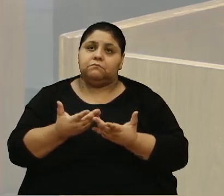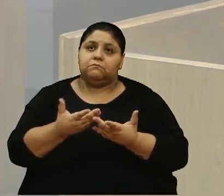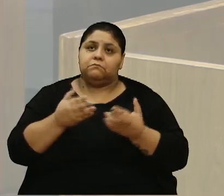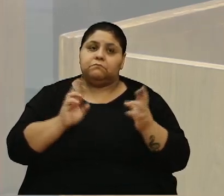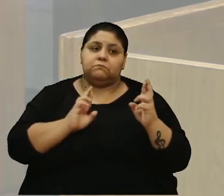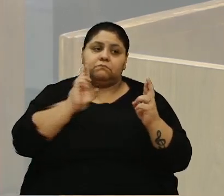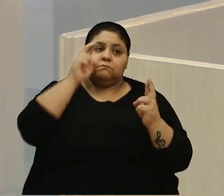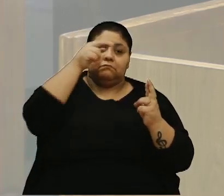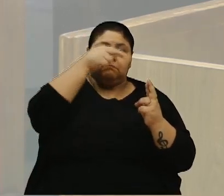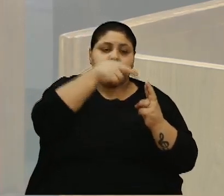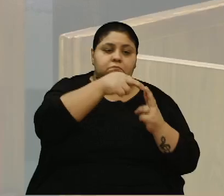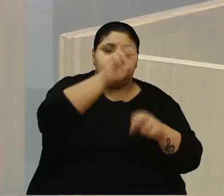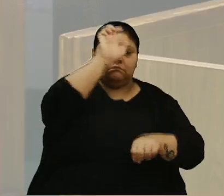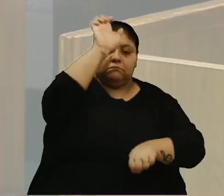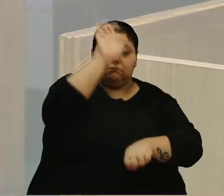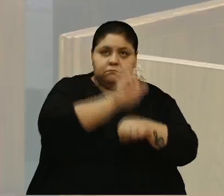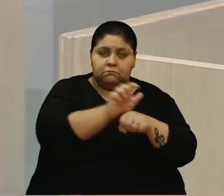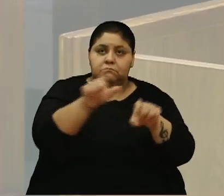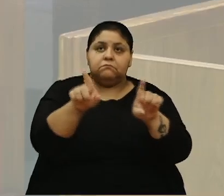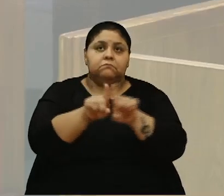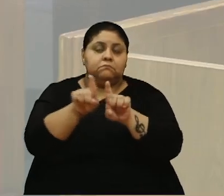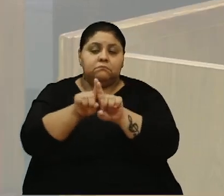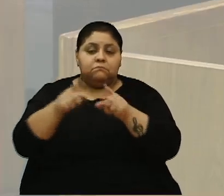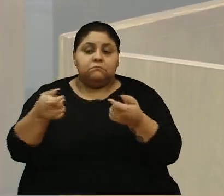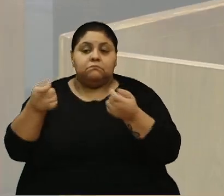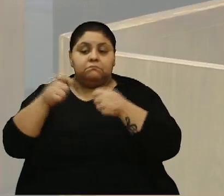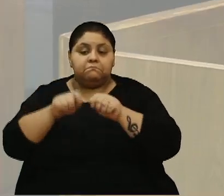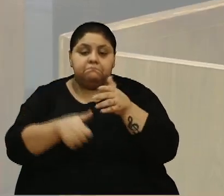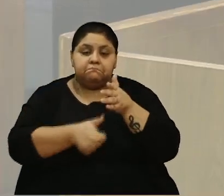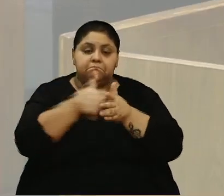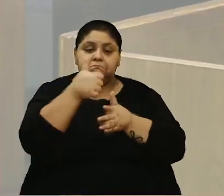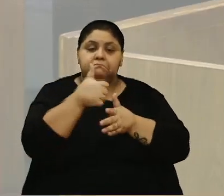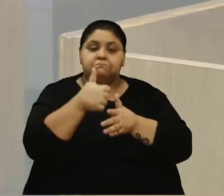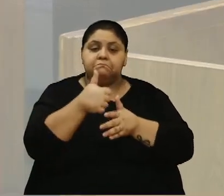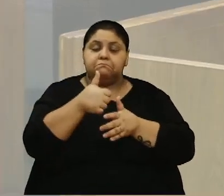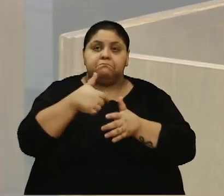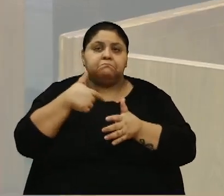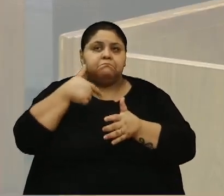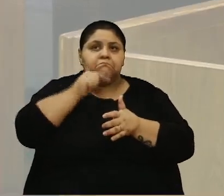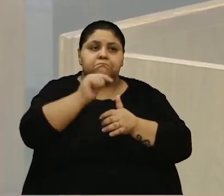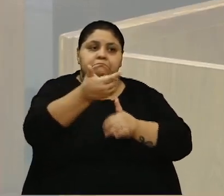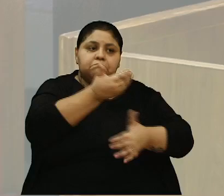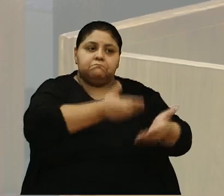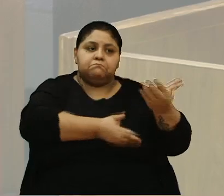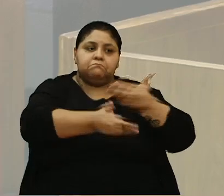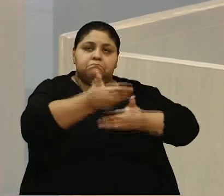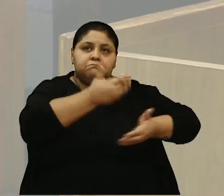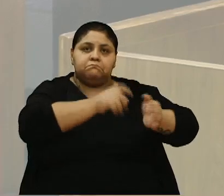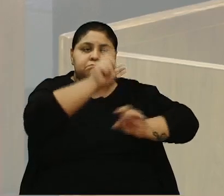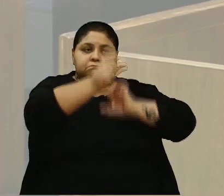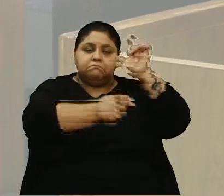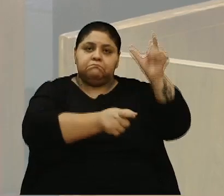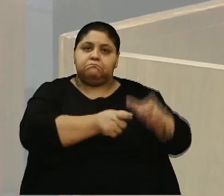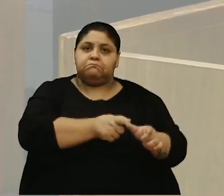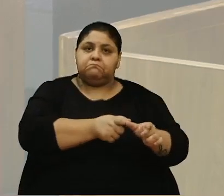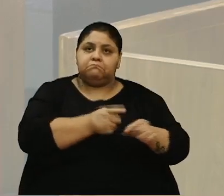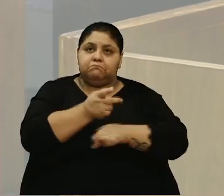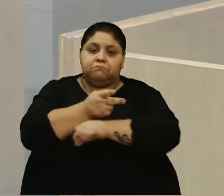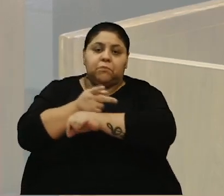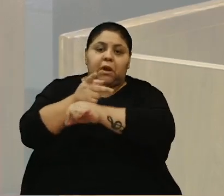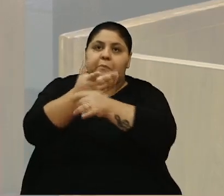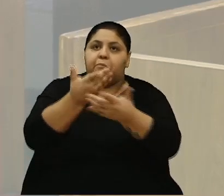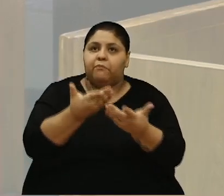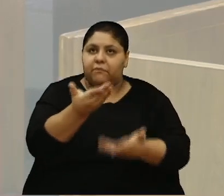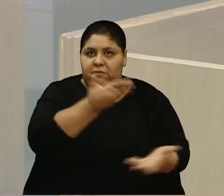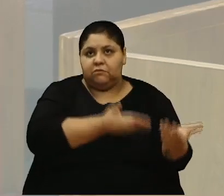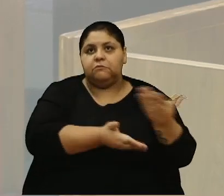referência no nosso estado e do quanto ele precisa de melhorias para conseguir atender as pessoas que estão procurando por ele